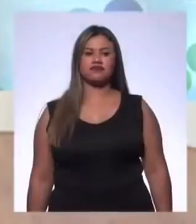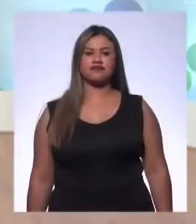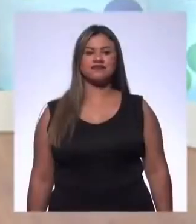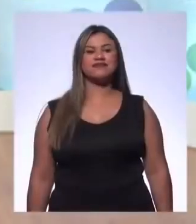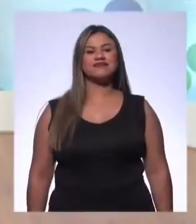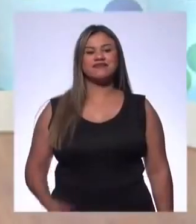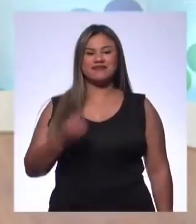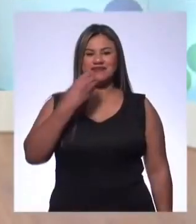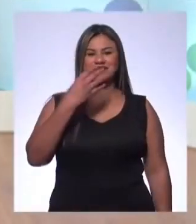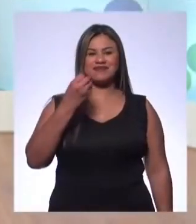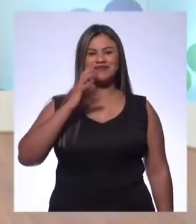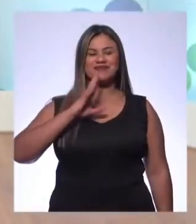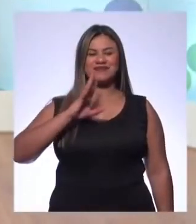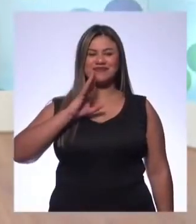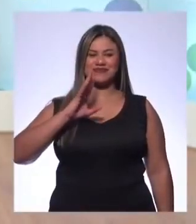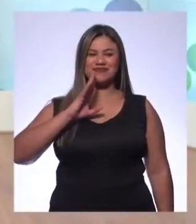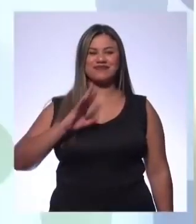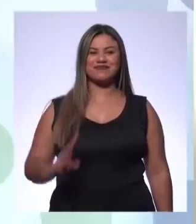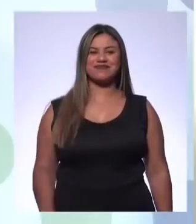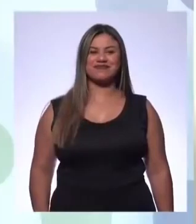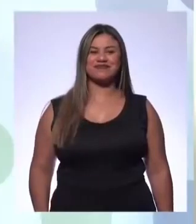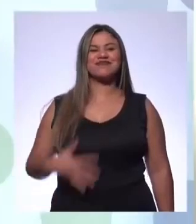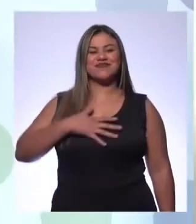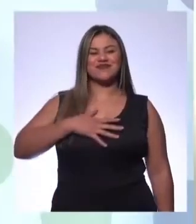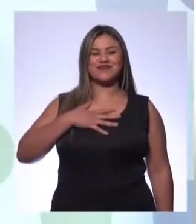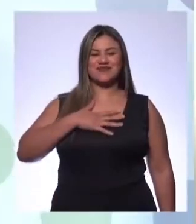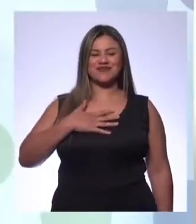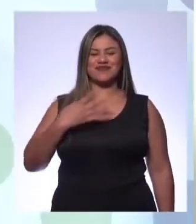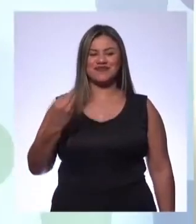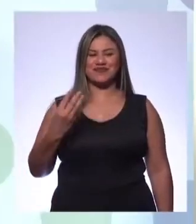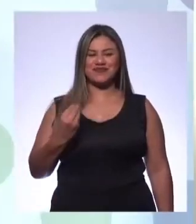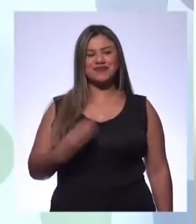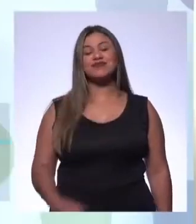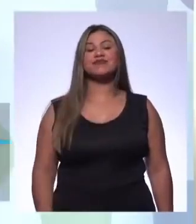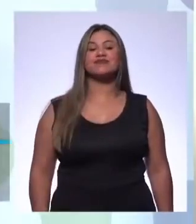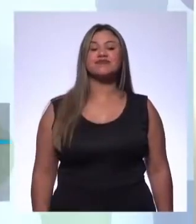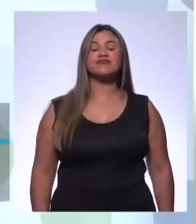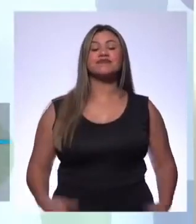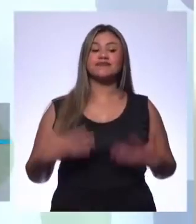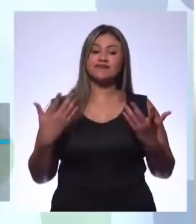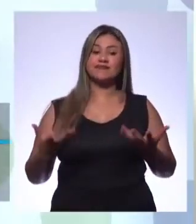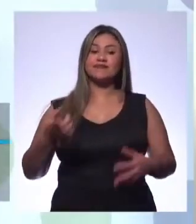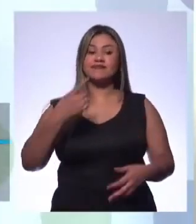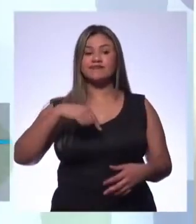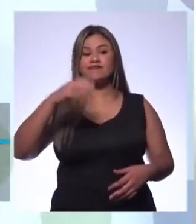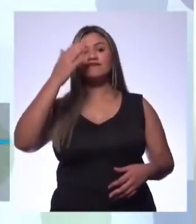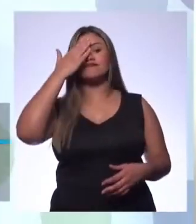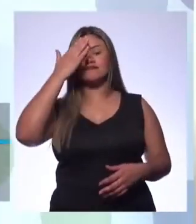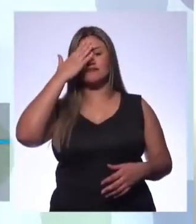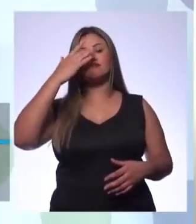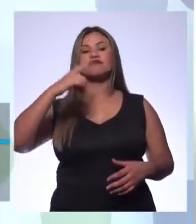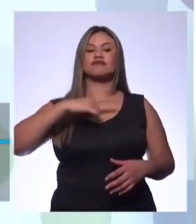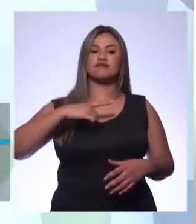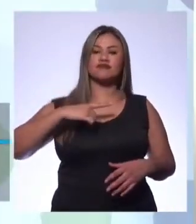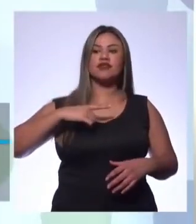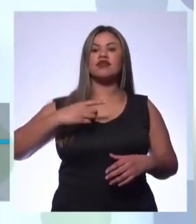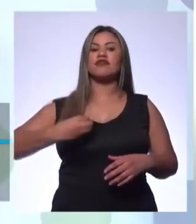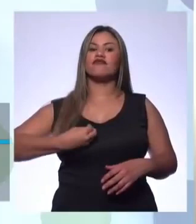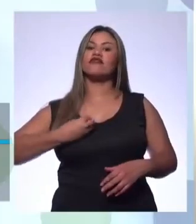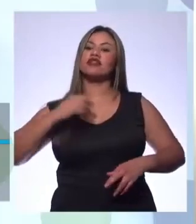Muito bem, interessante, né? Eu gostei bastante, gente. Então é isso, a gente sabe, né, que são diferentes